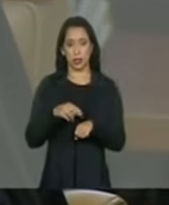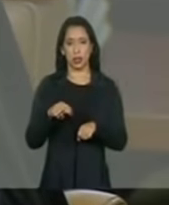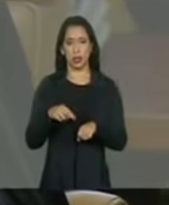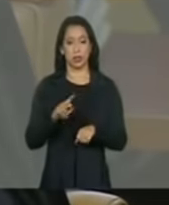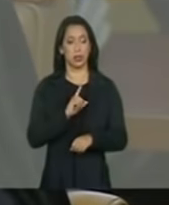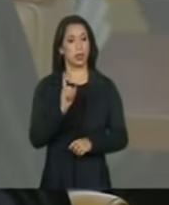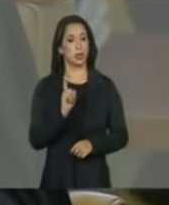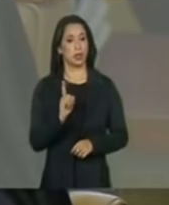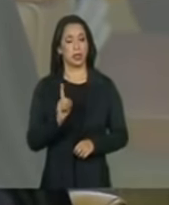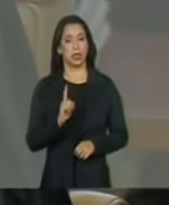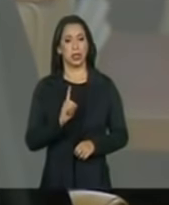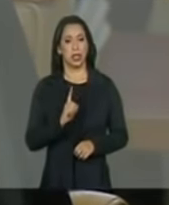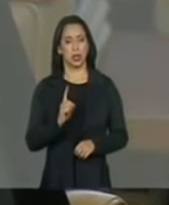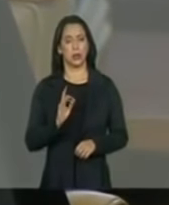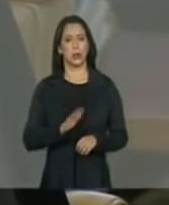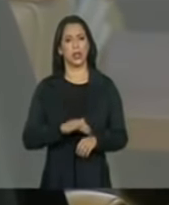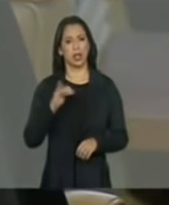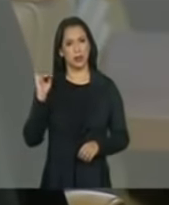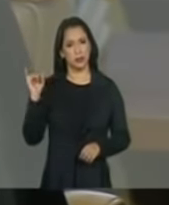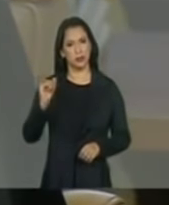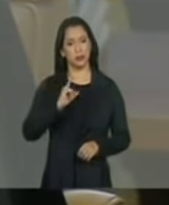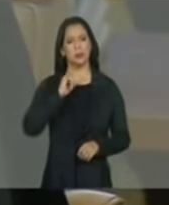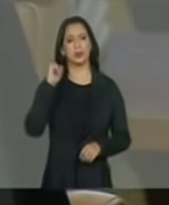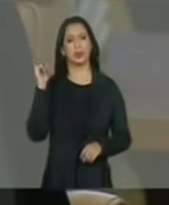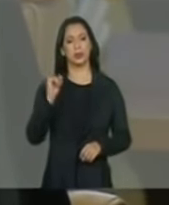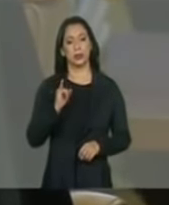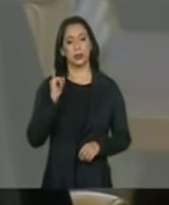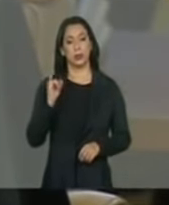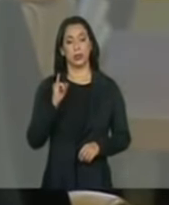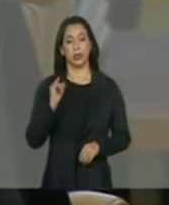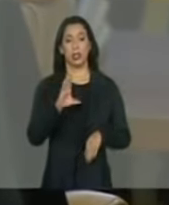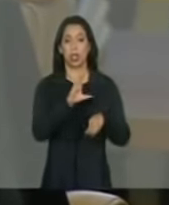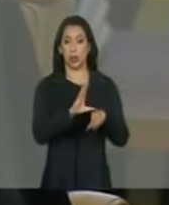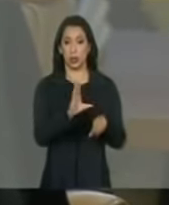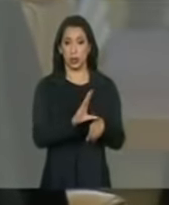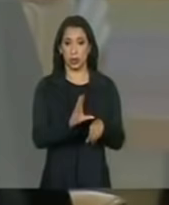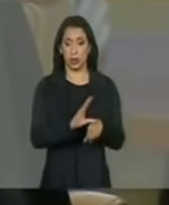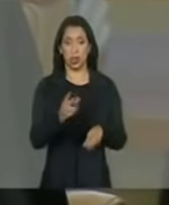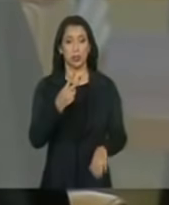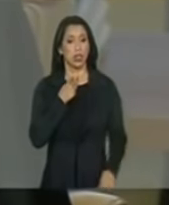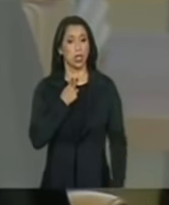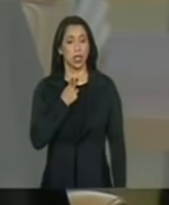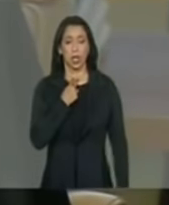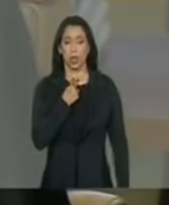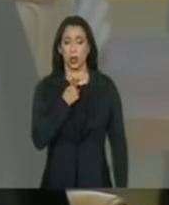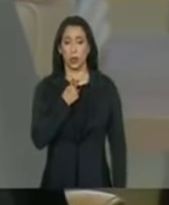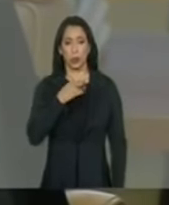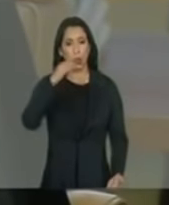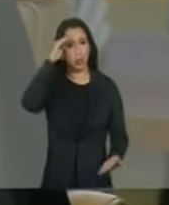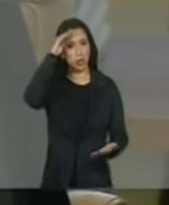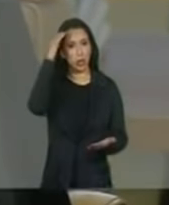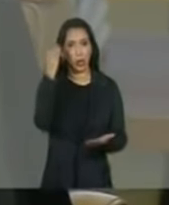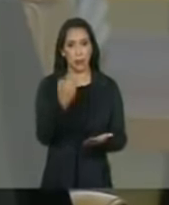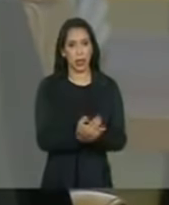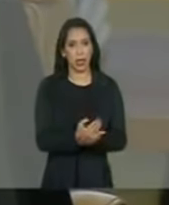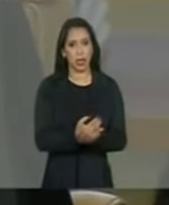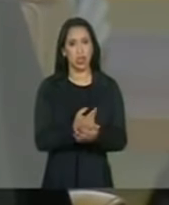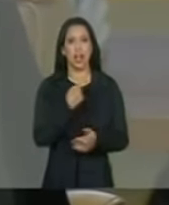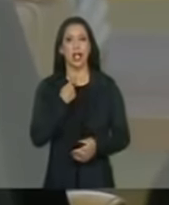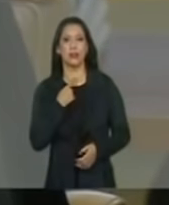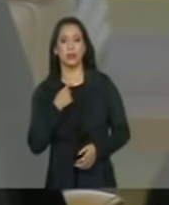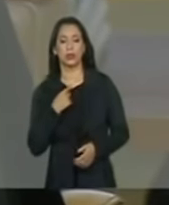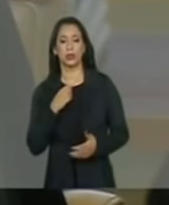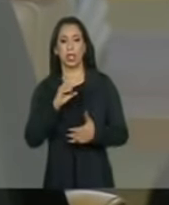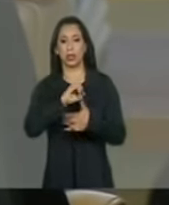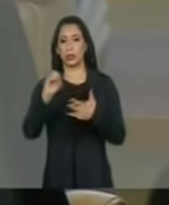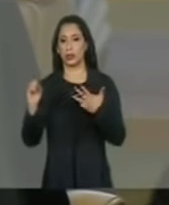torna se essencial proclamar por isso mesmo que a constituição não pode submeter se à vontade dos poderes